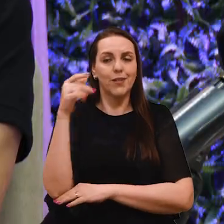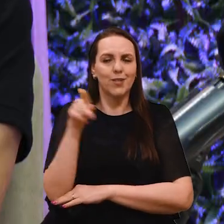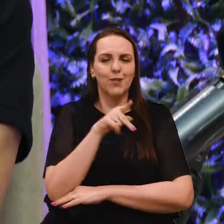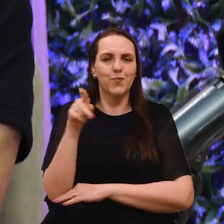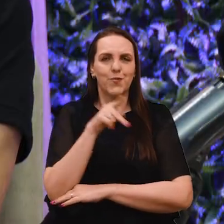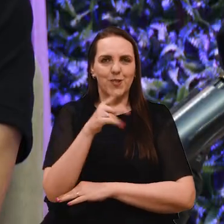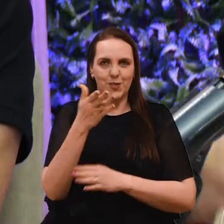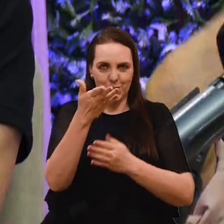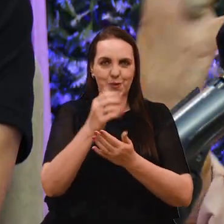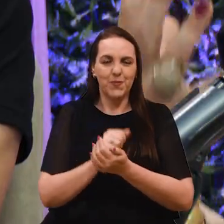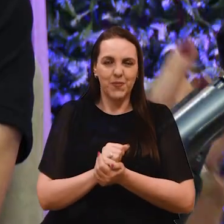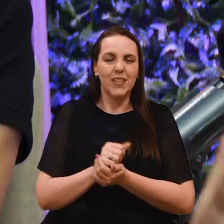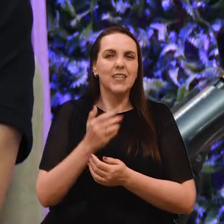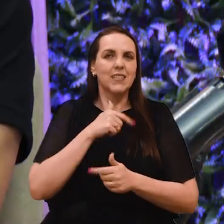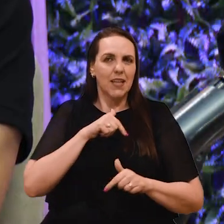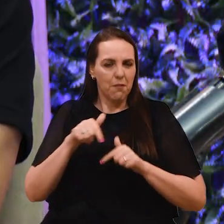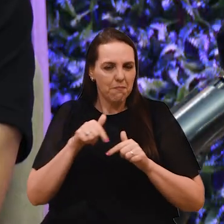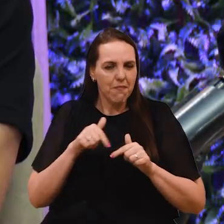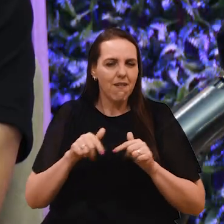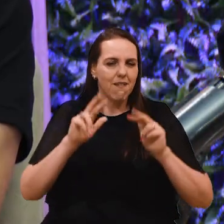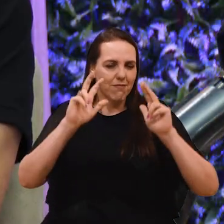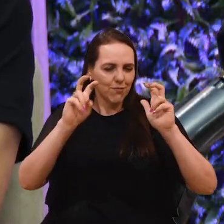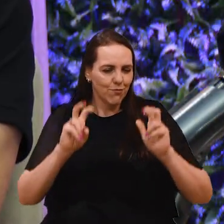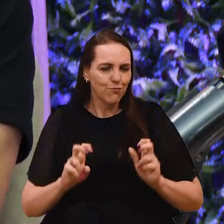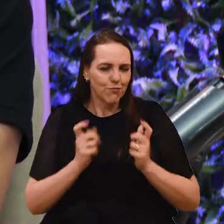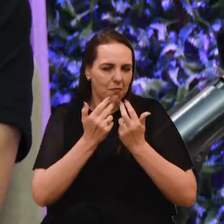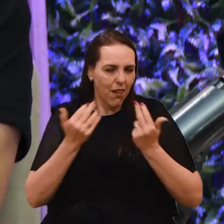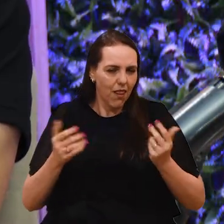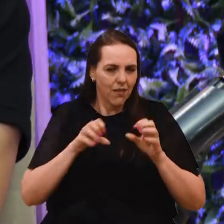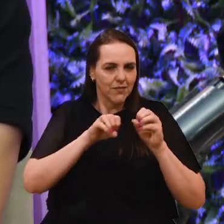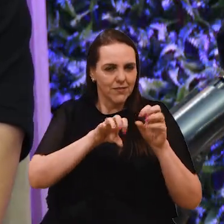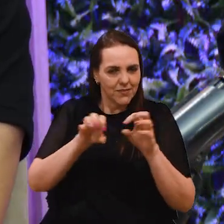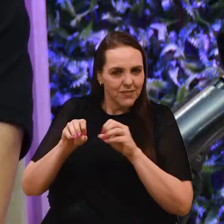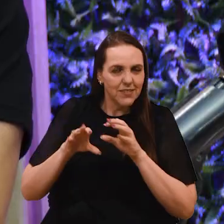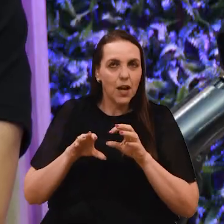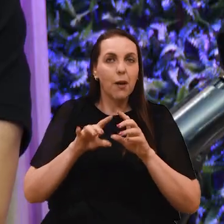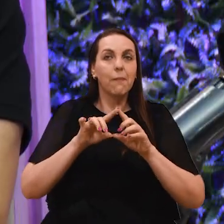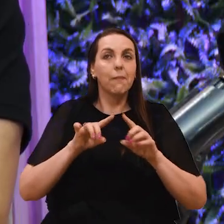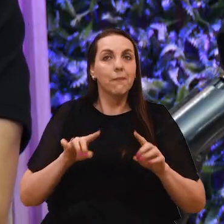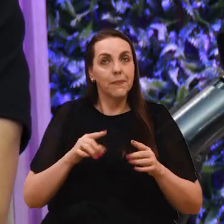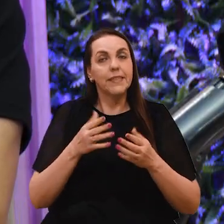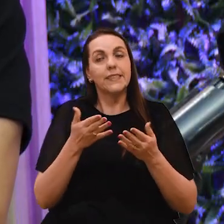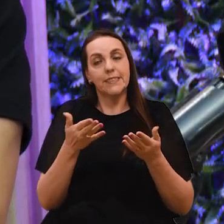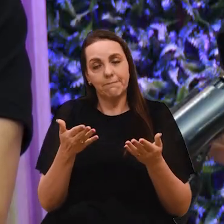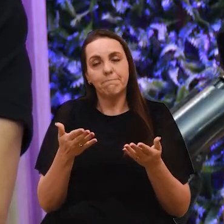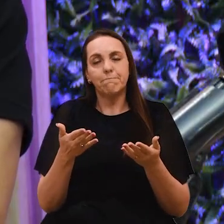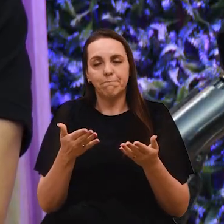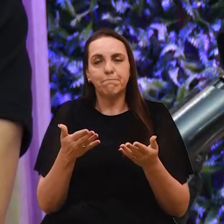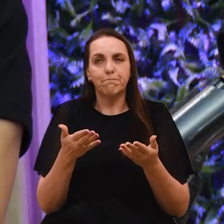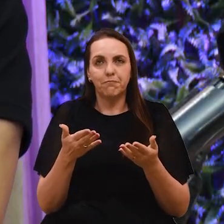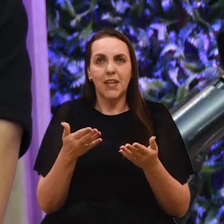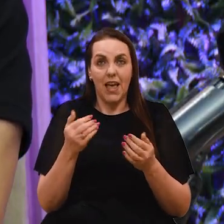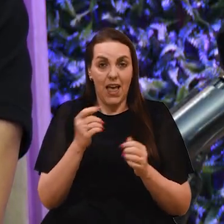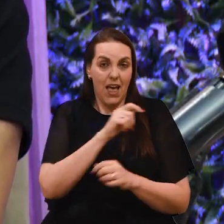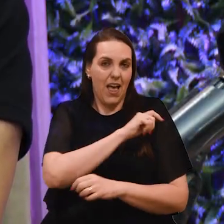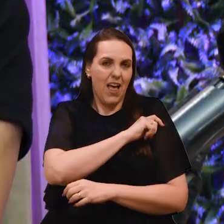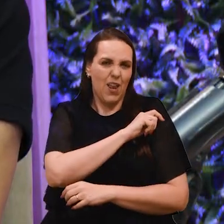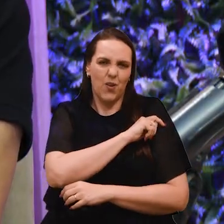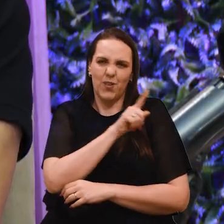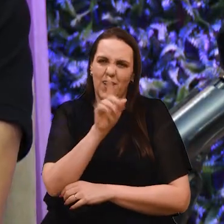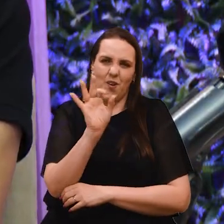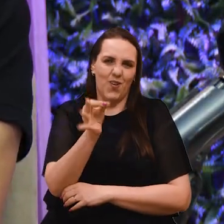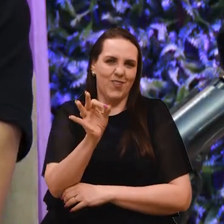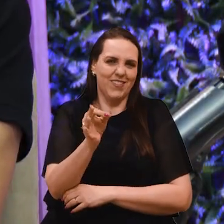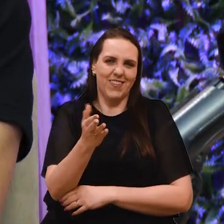situação dessas, porque trabalha esses assuntos em sala de aula, mas a aluna, né? Com certeza